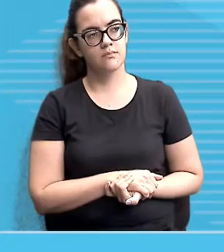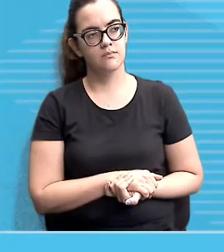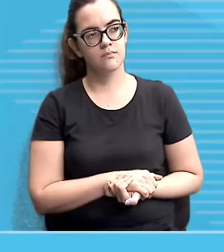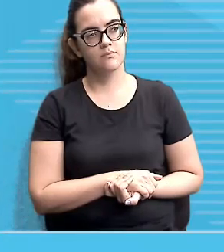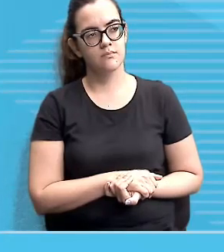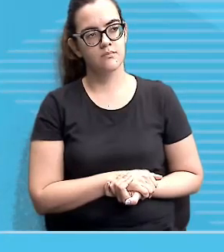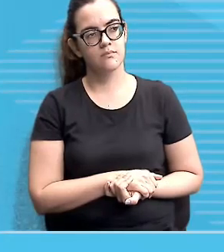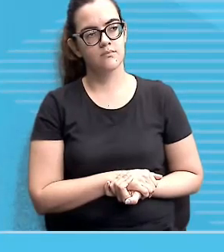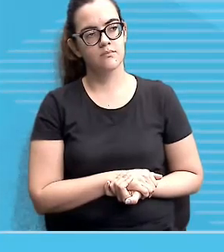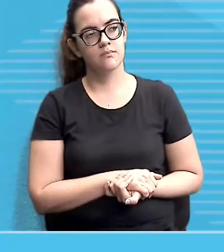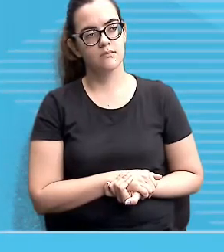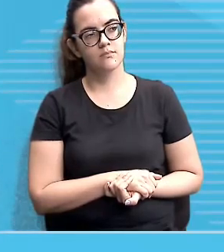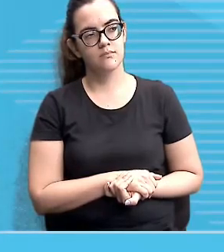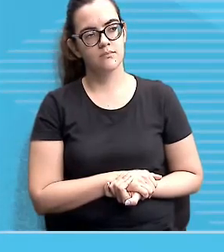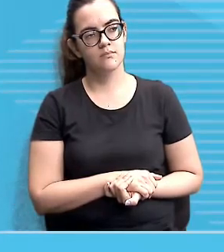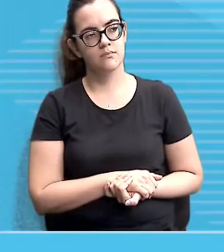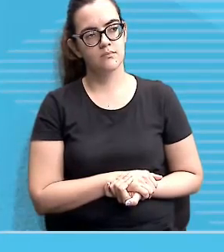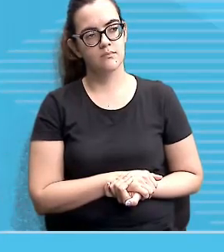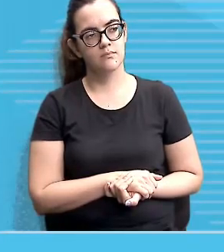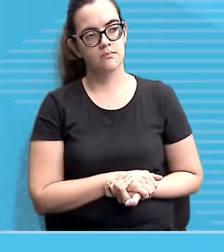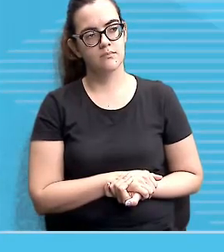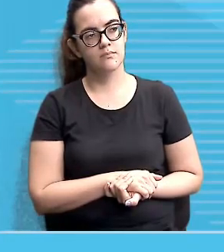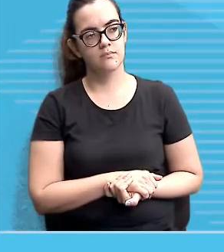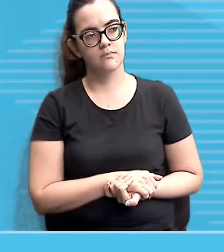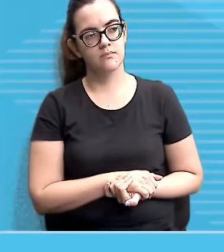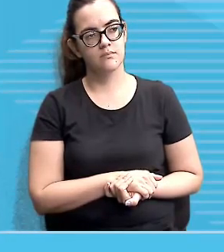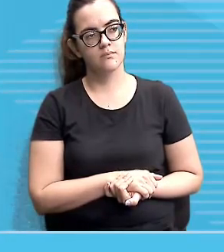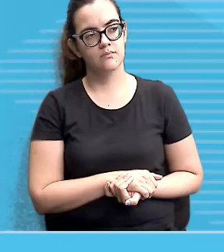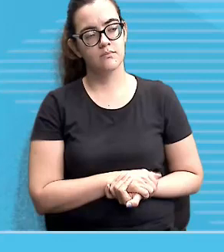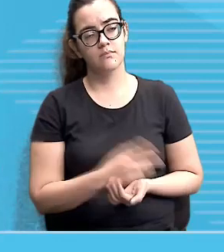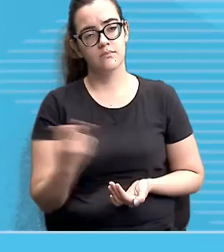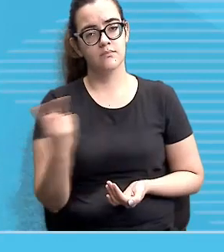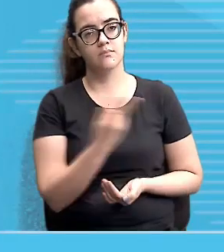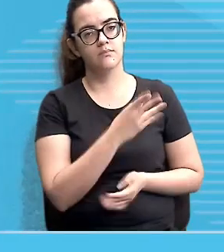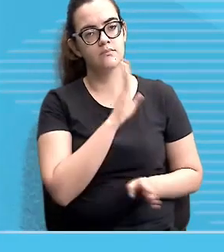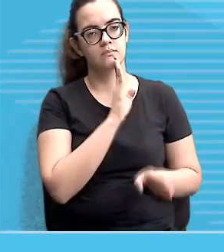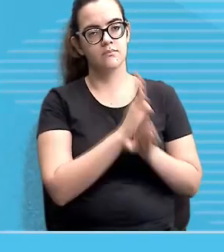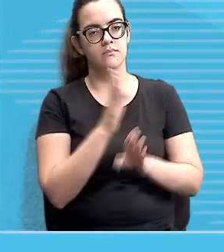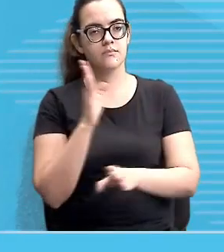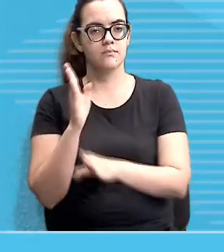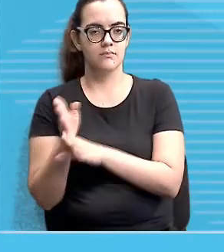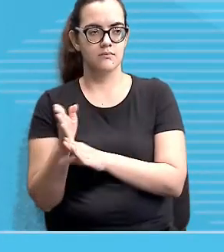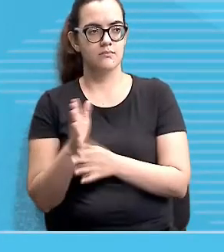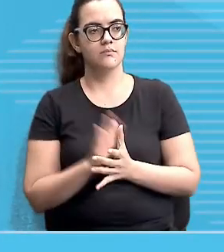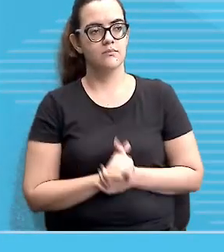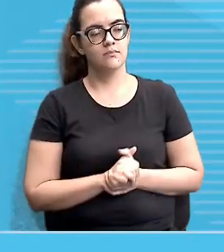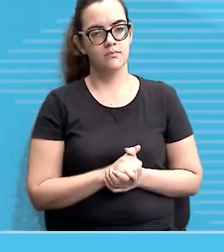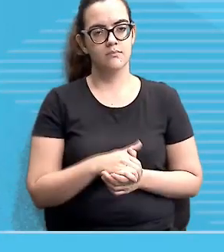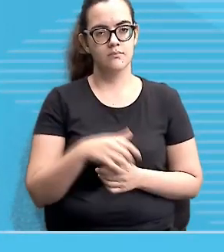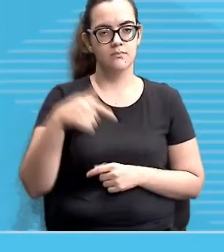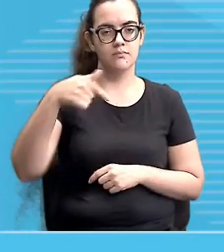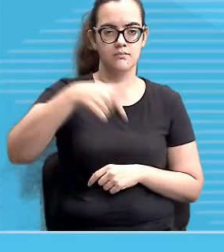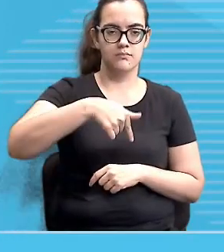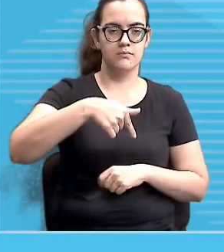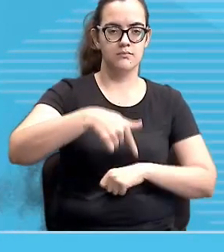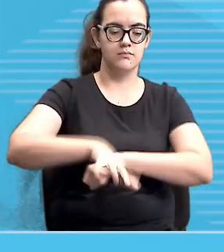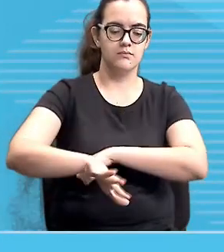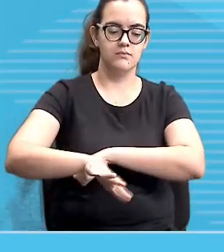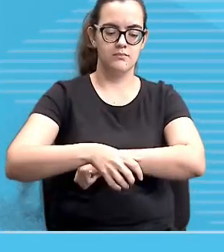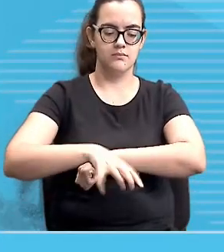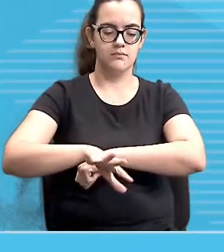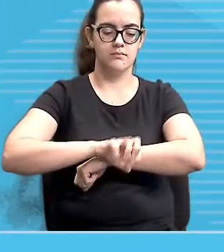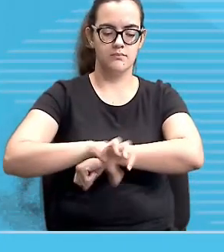837 jovens achamos a quantidade de calor achamos